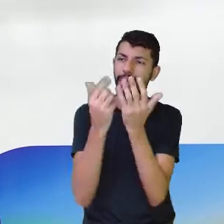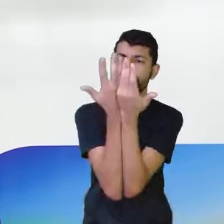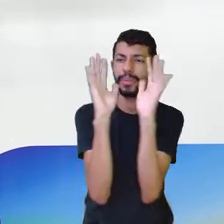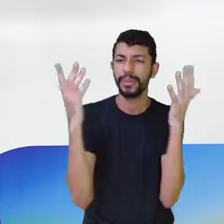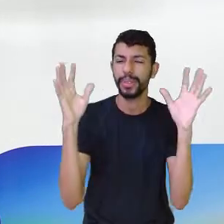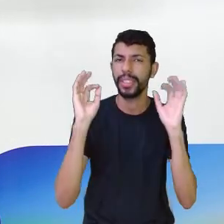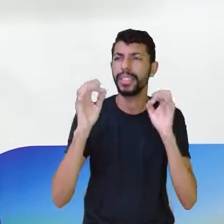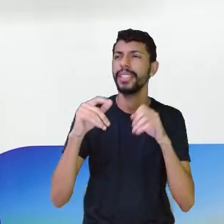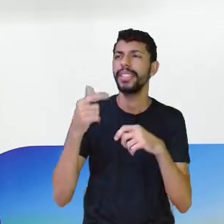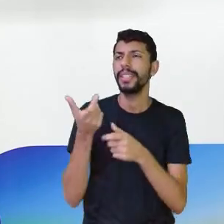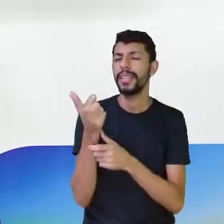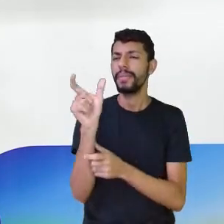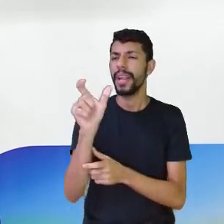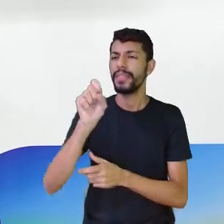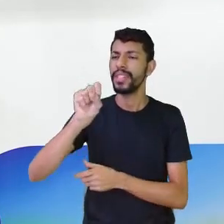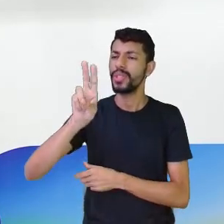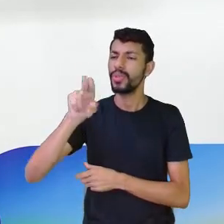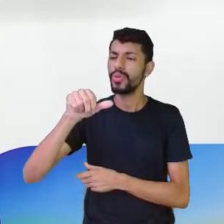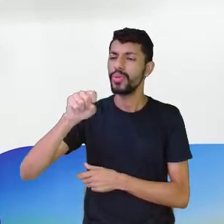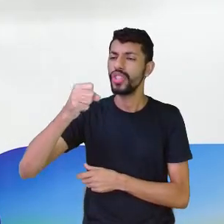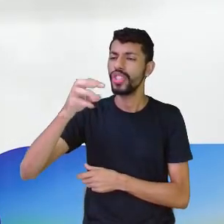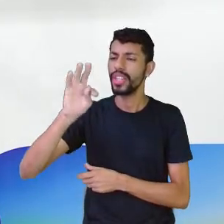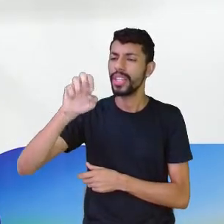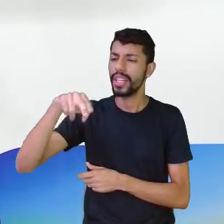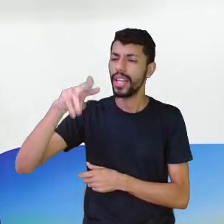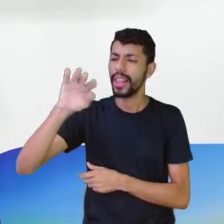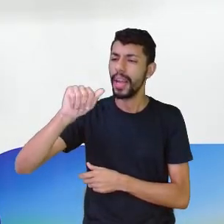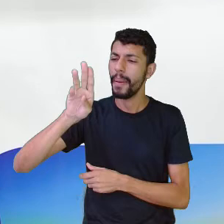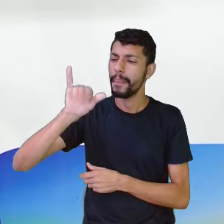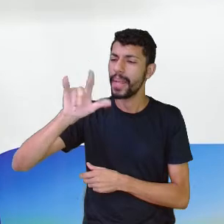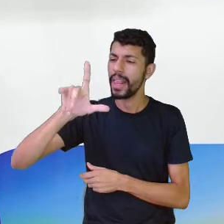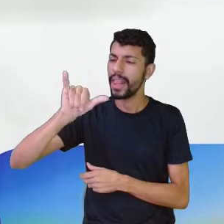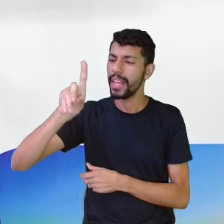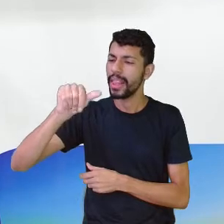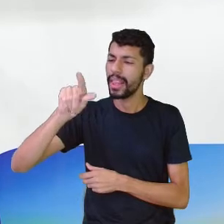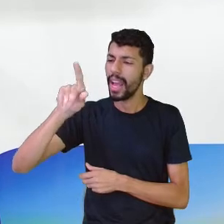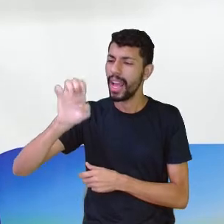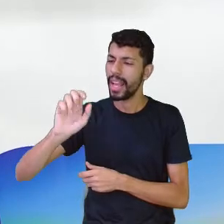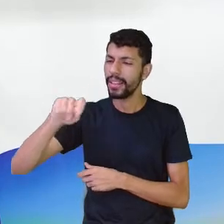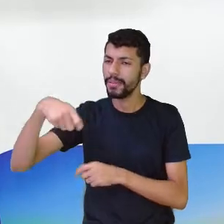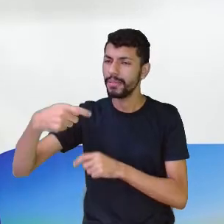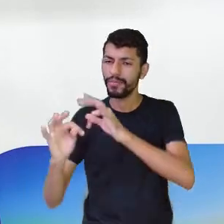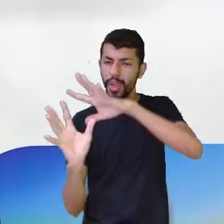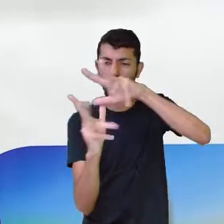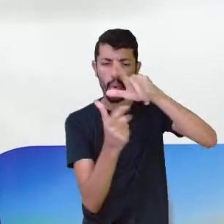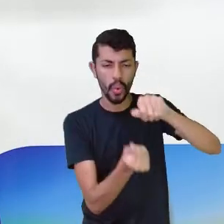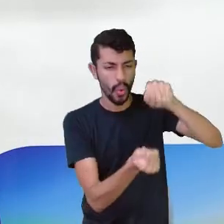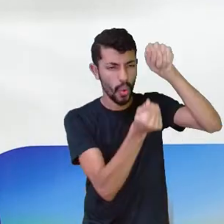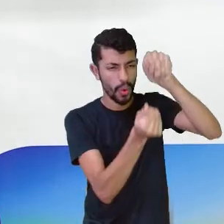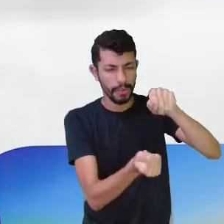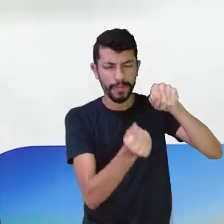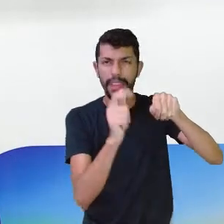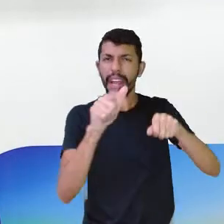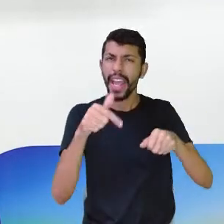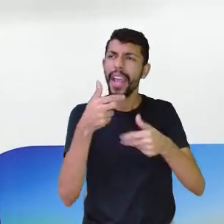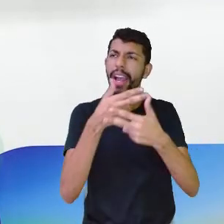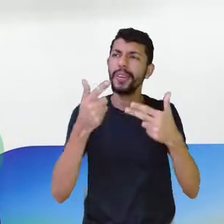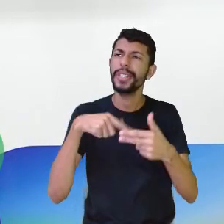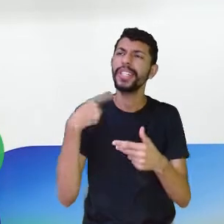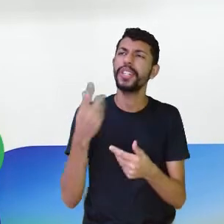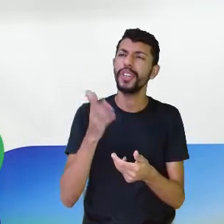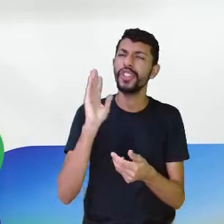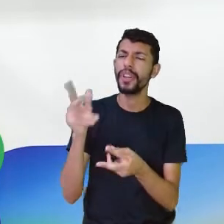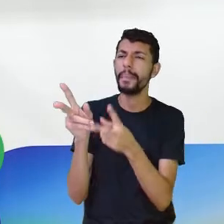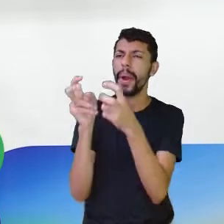palavra sustentabilidade, o que é que significa? Já ouvimos, né? Algo que a gente está ouvindo bastante